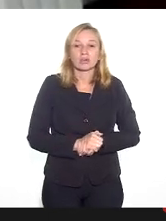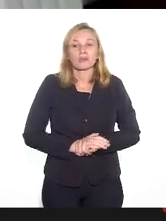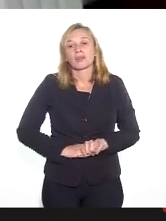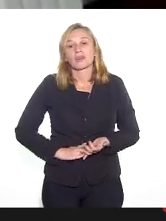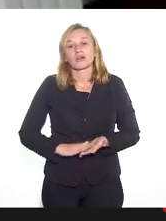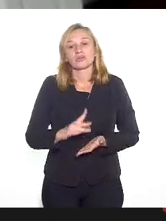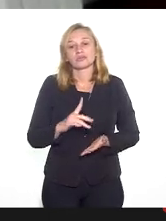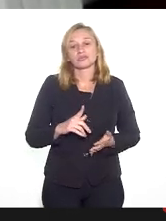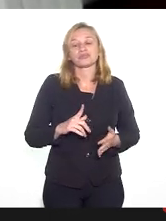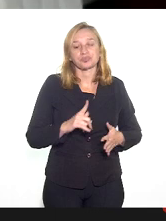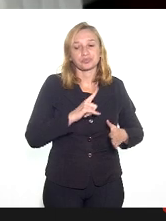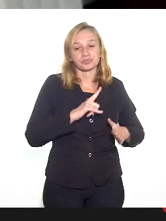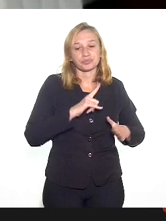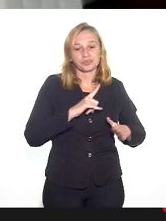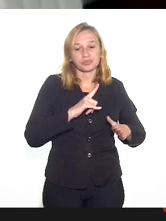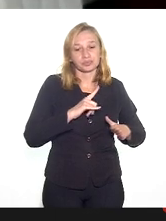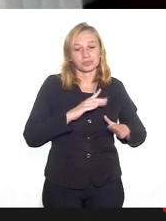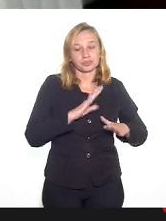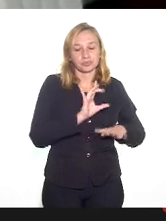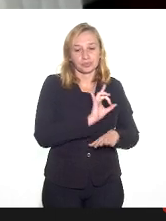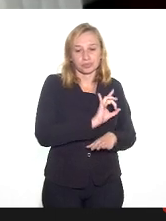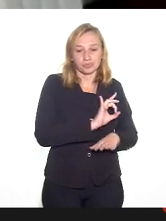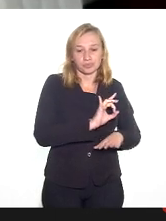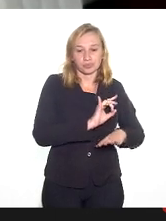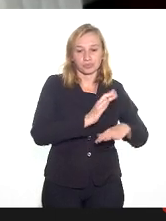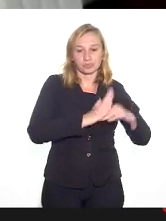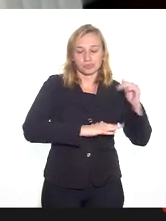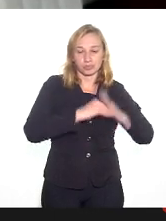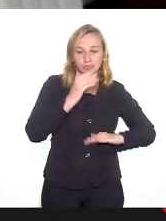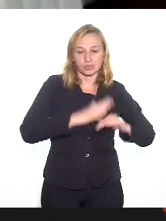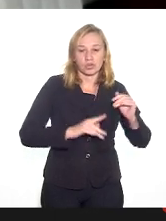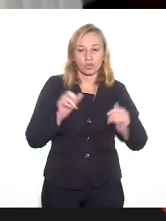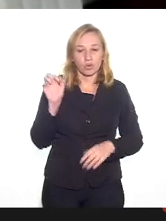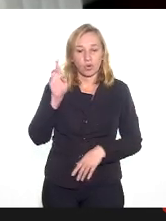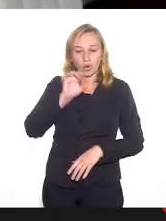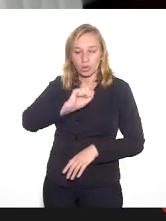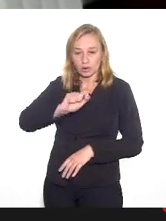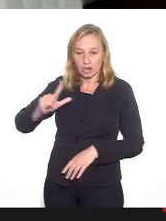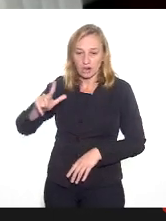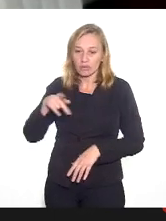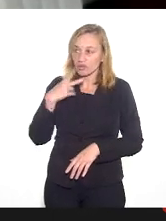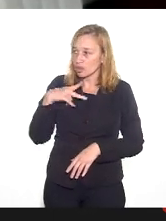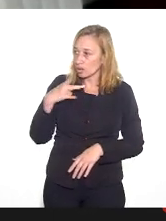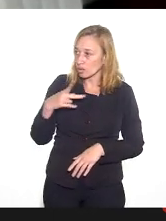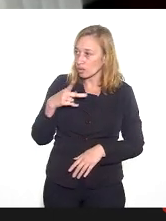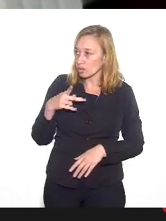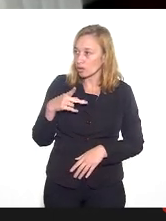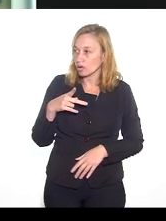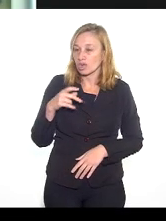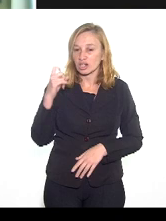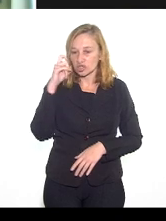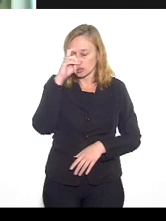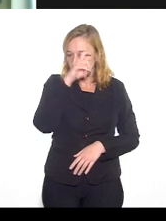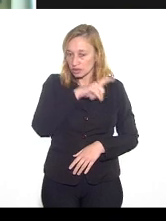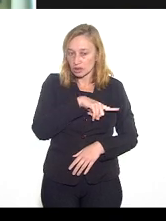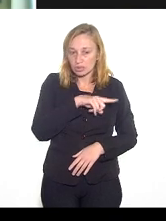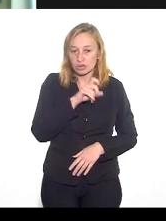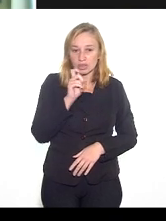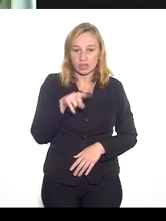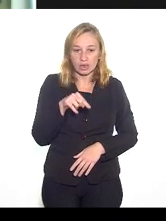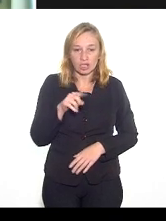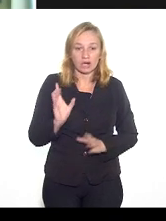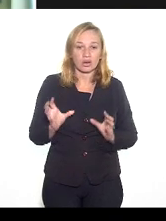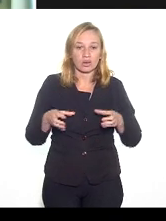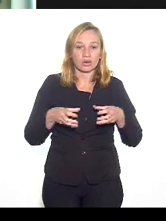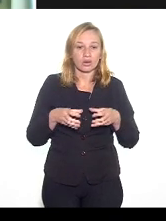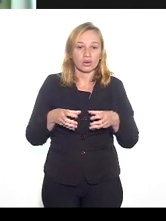das próprias carreiras, né? O coronel Polito relatou aqui o drama que é a sangria nos